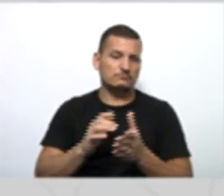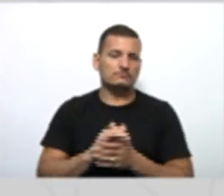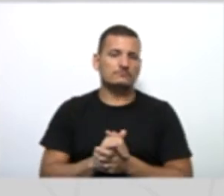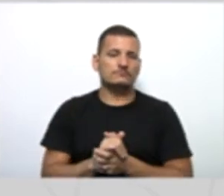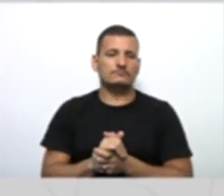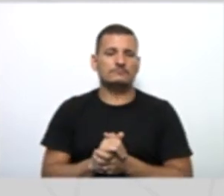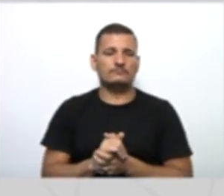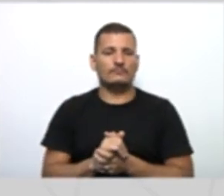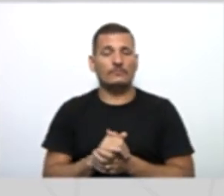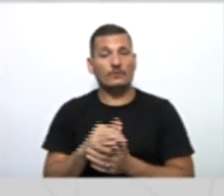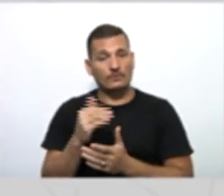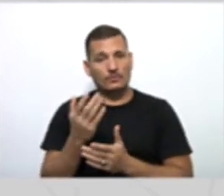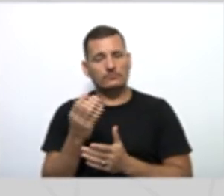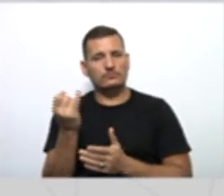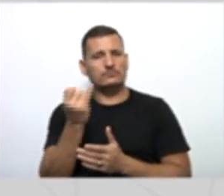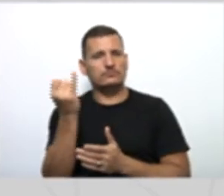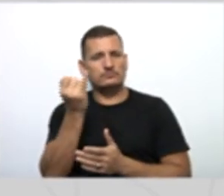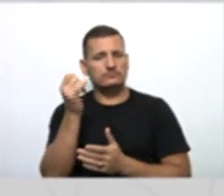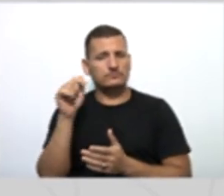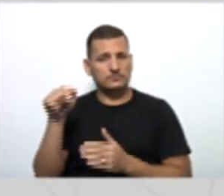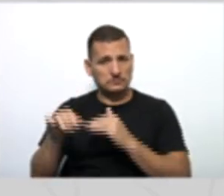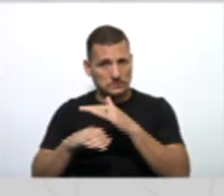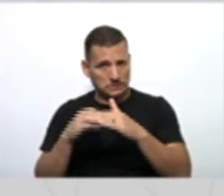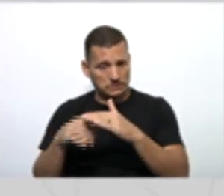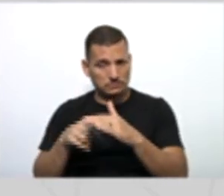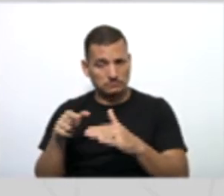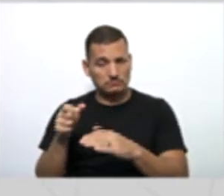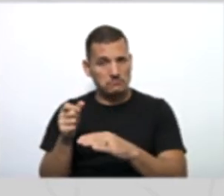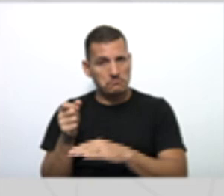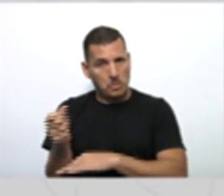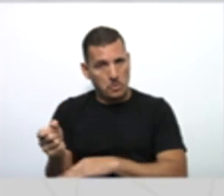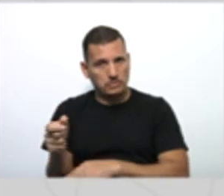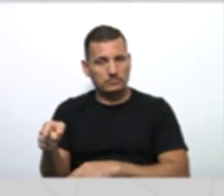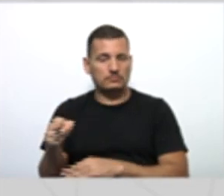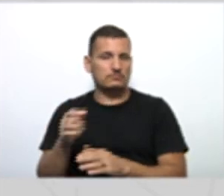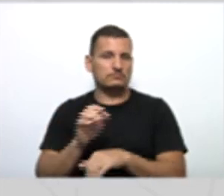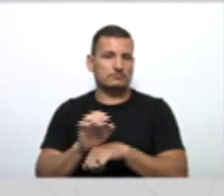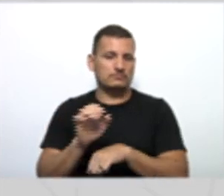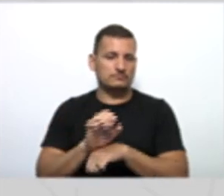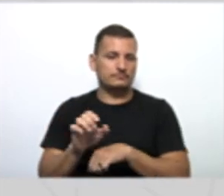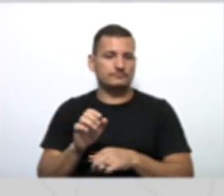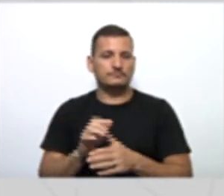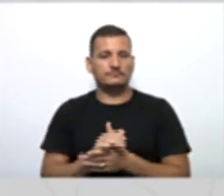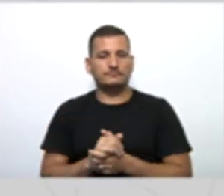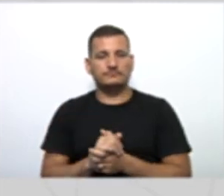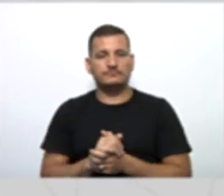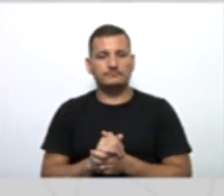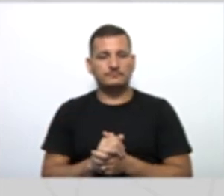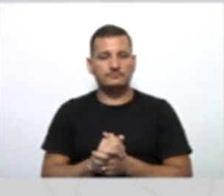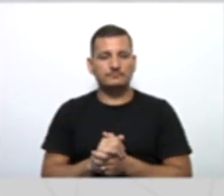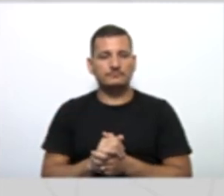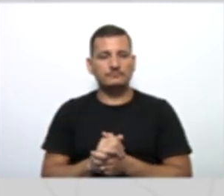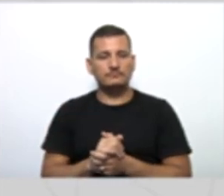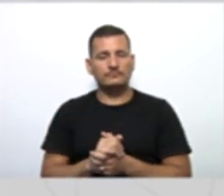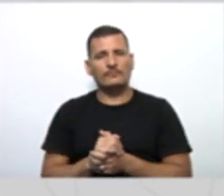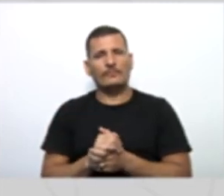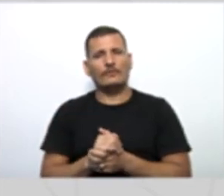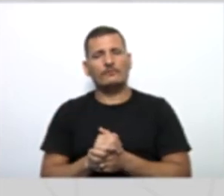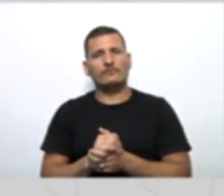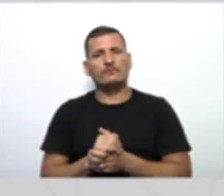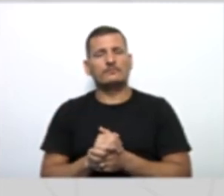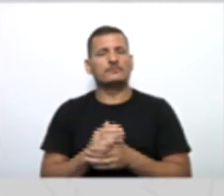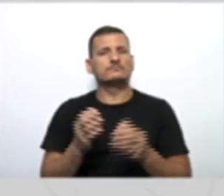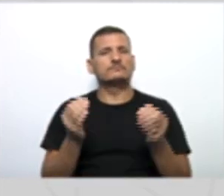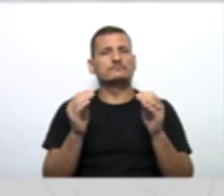seria importante para a empresa ter um estagiário? E também elencar quais as principais dificuldades que